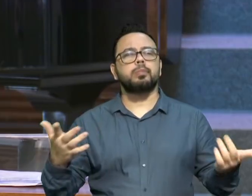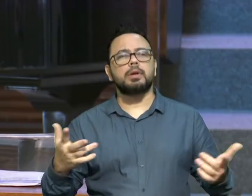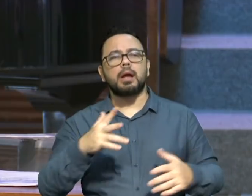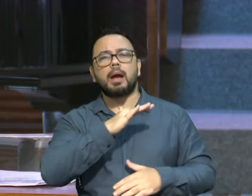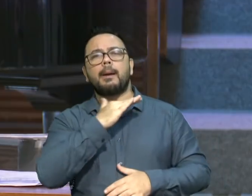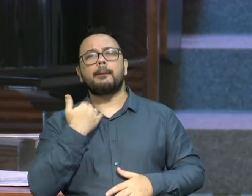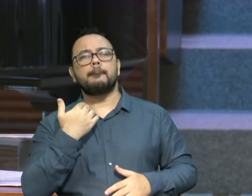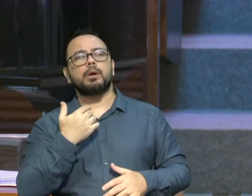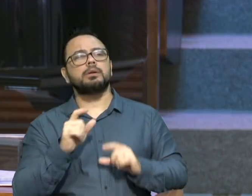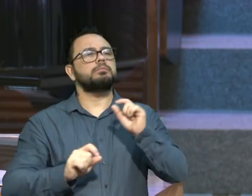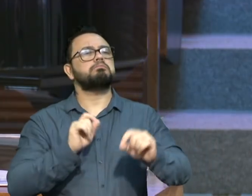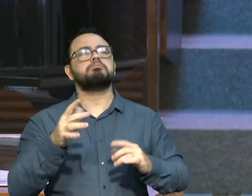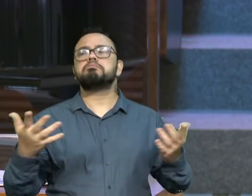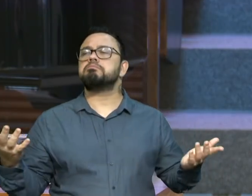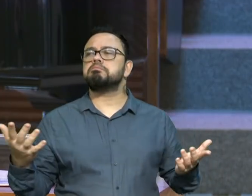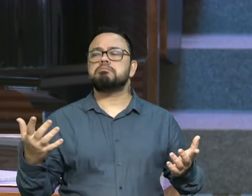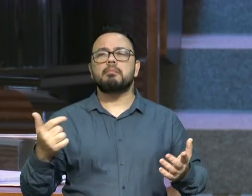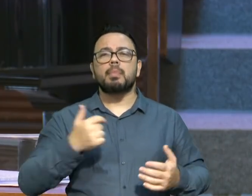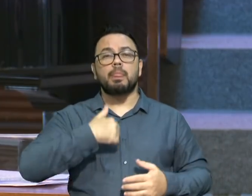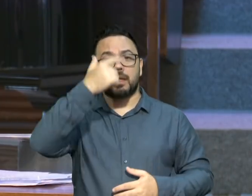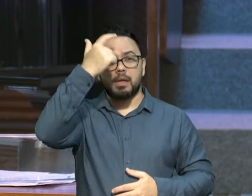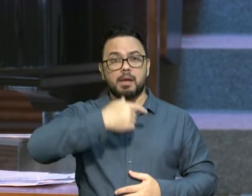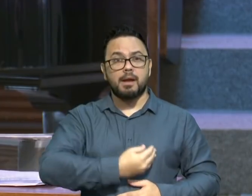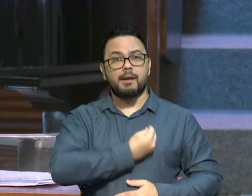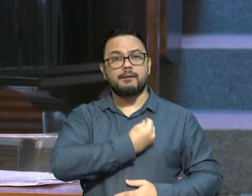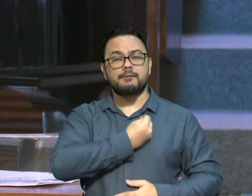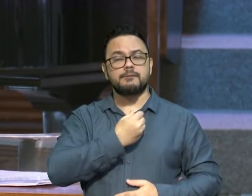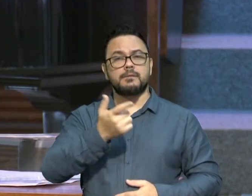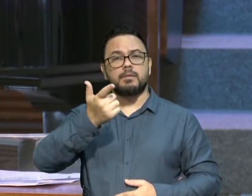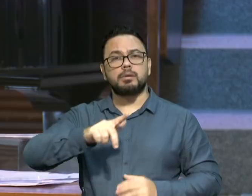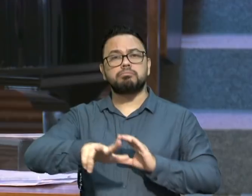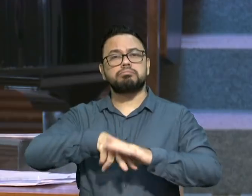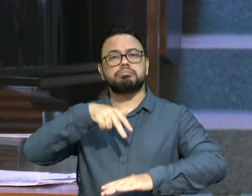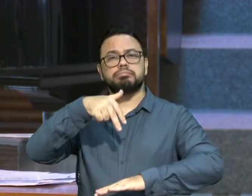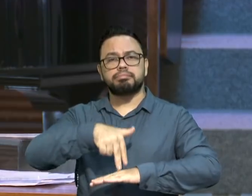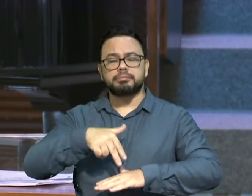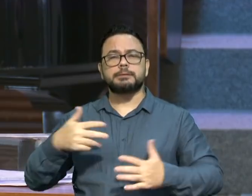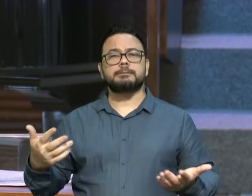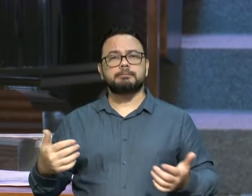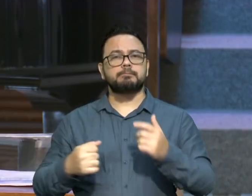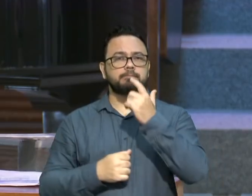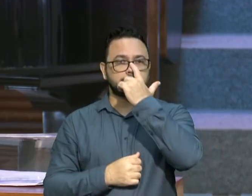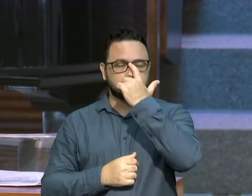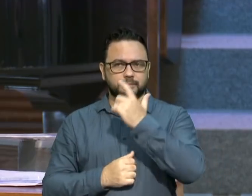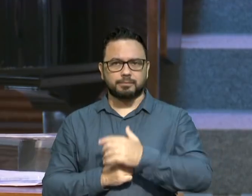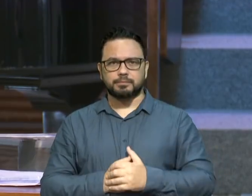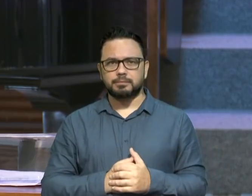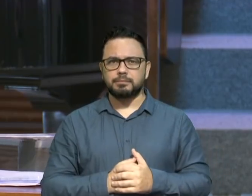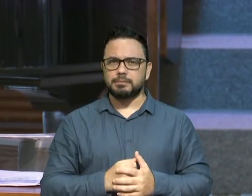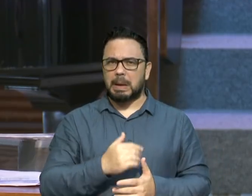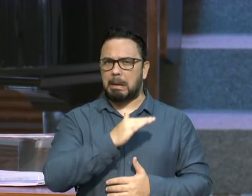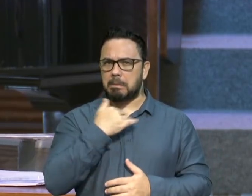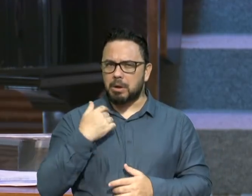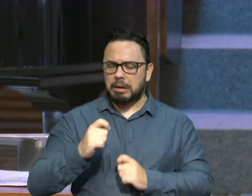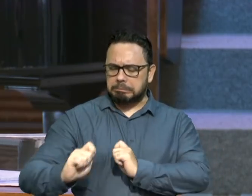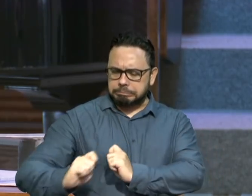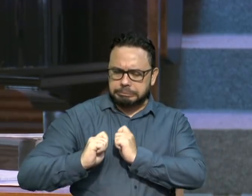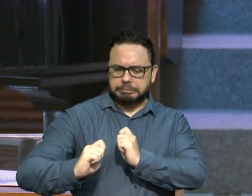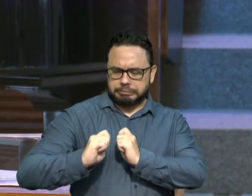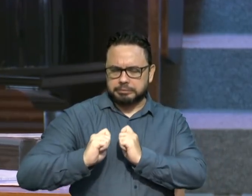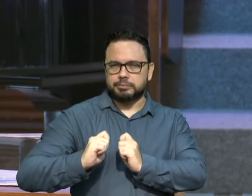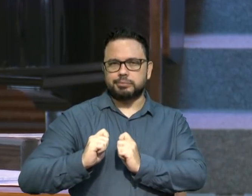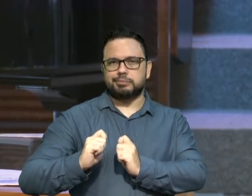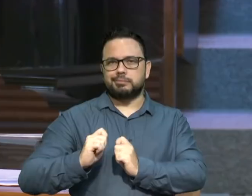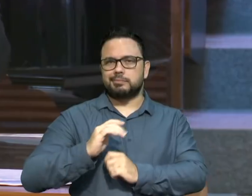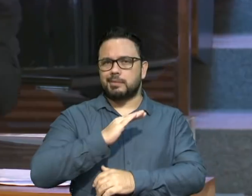está o morte o teu Ferrão o hotel escorpião o teu aguilhão aquilo que Cutucou que machucou que feriu